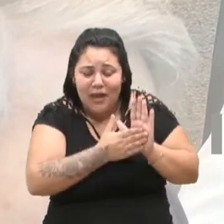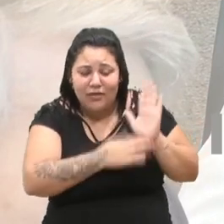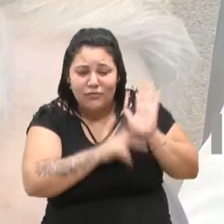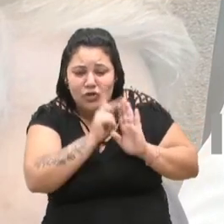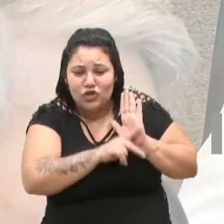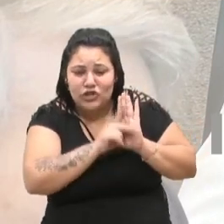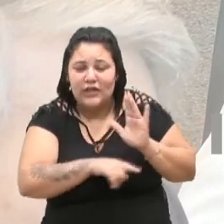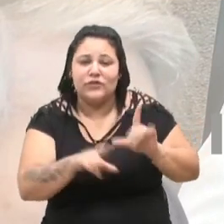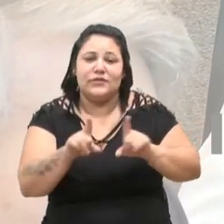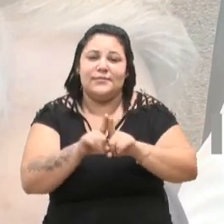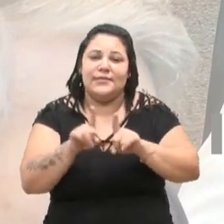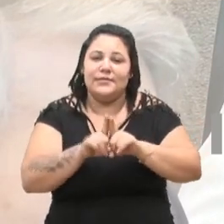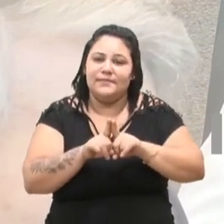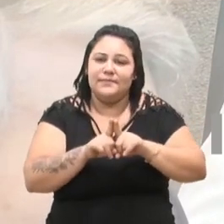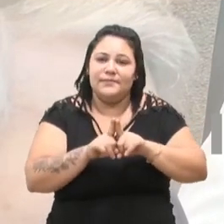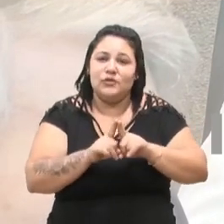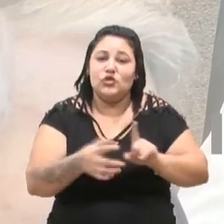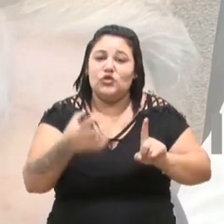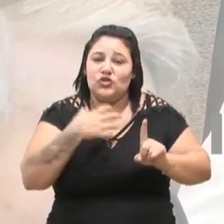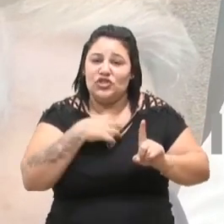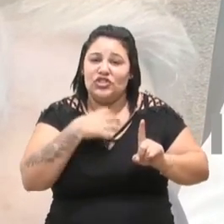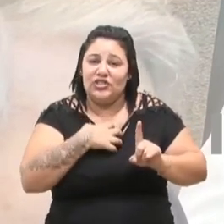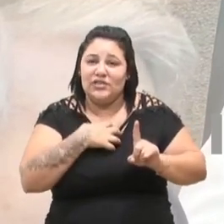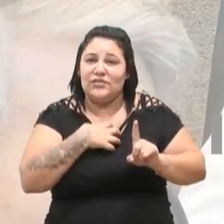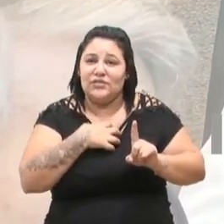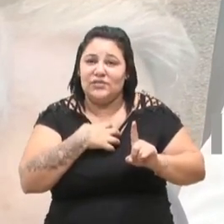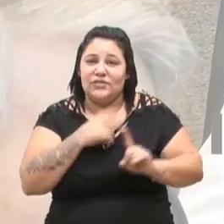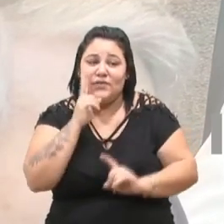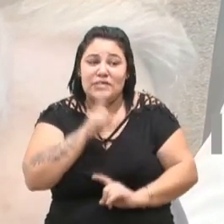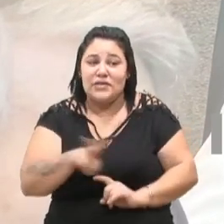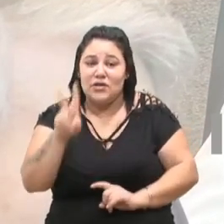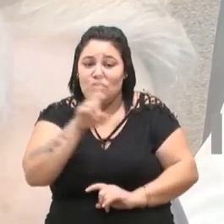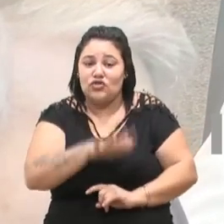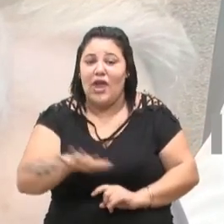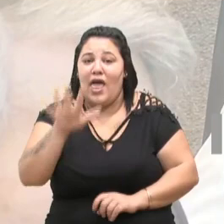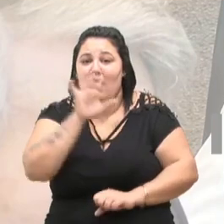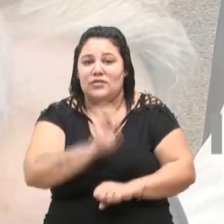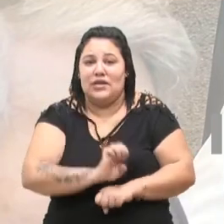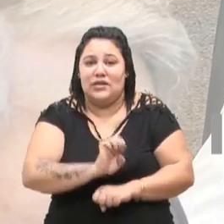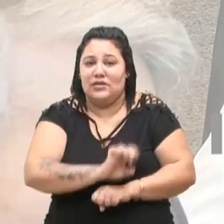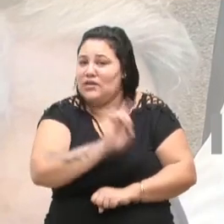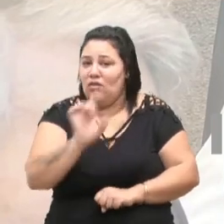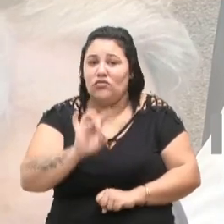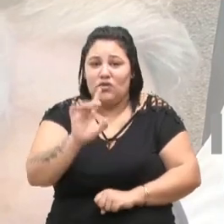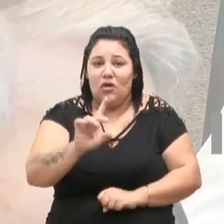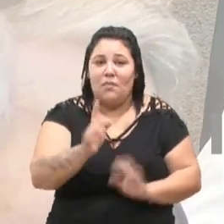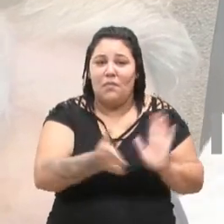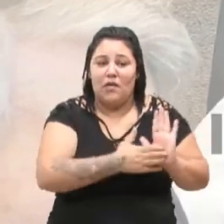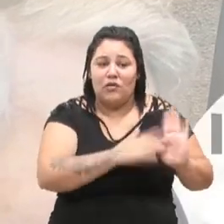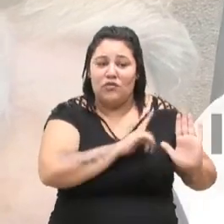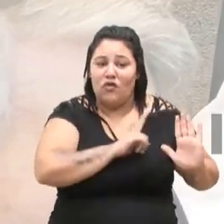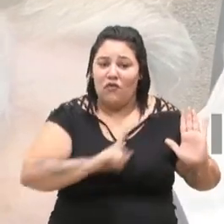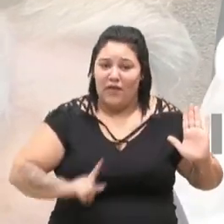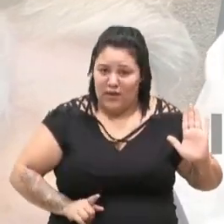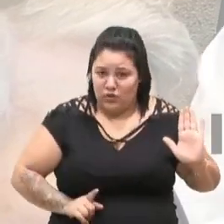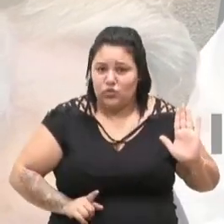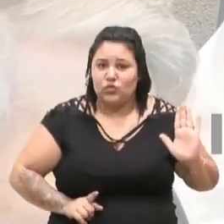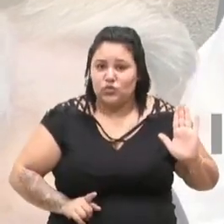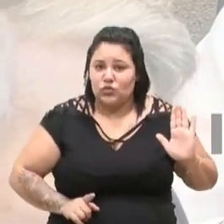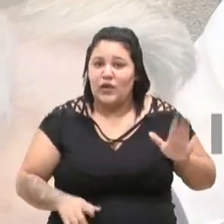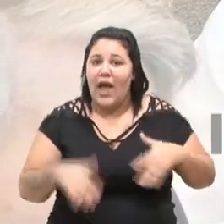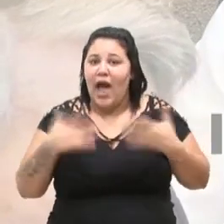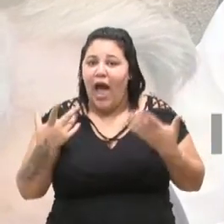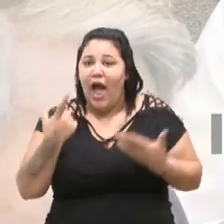projetos numa situação de visão de Estado, não apenas de plano de governo. E aí, diante de todo